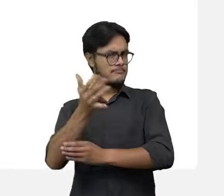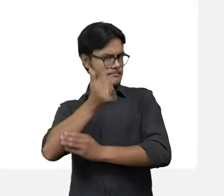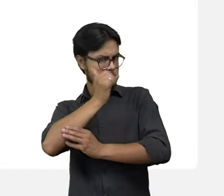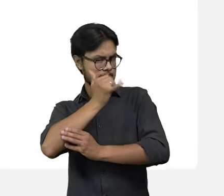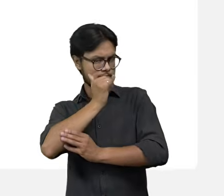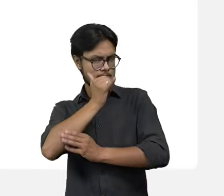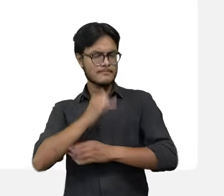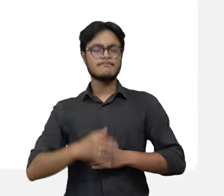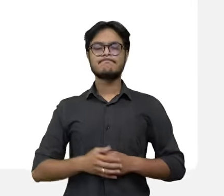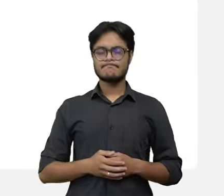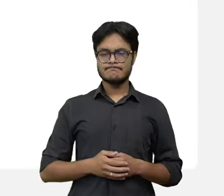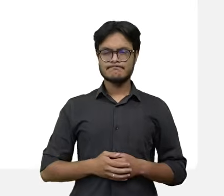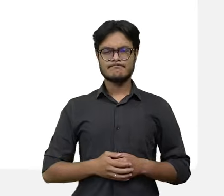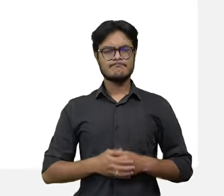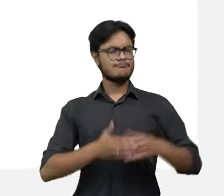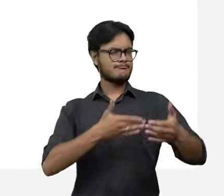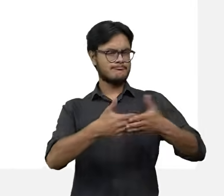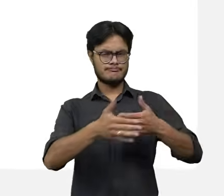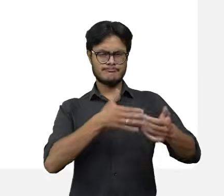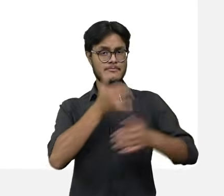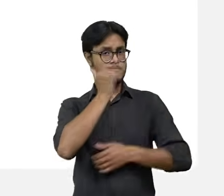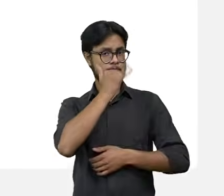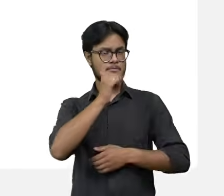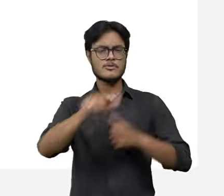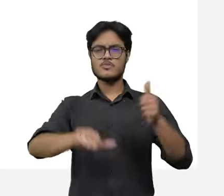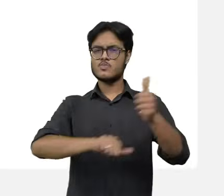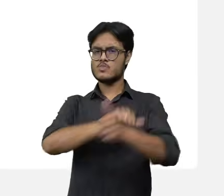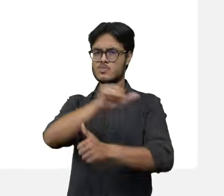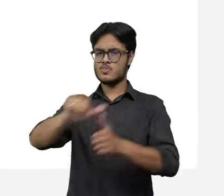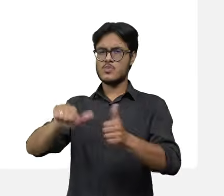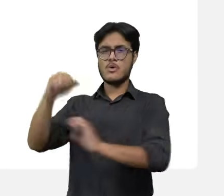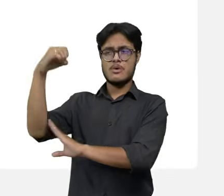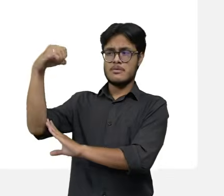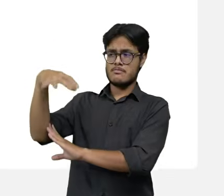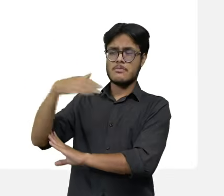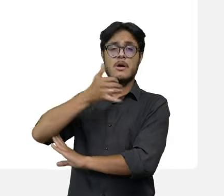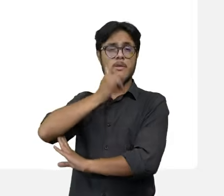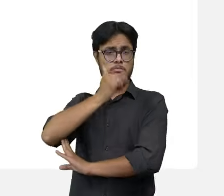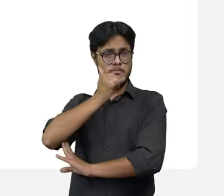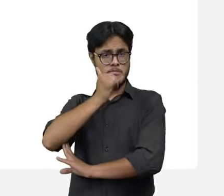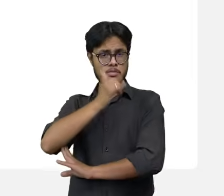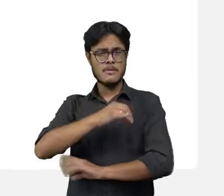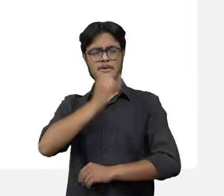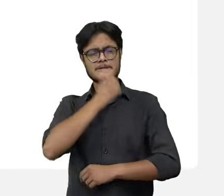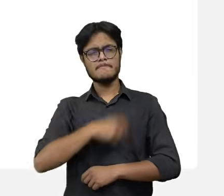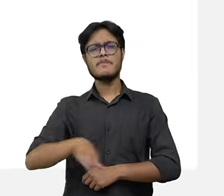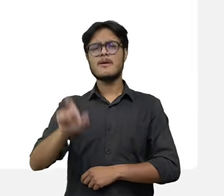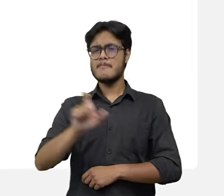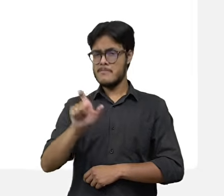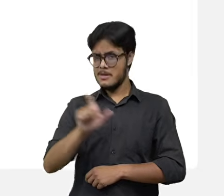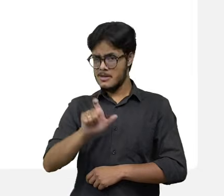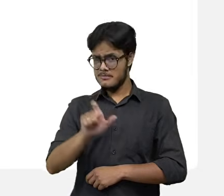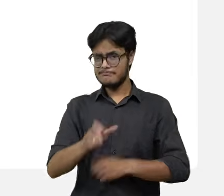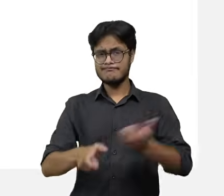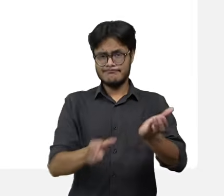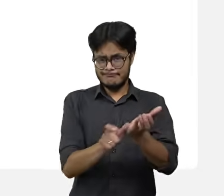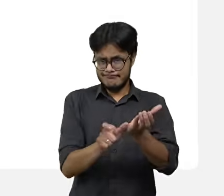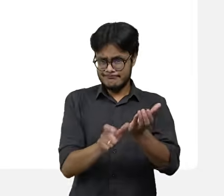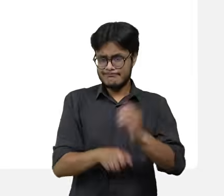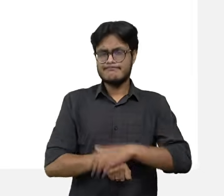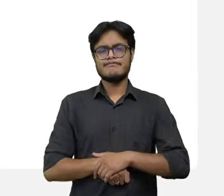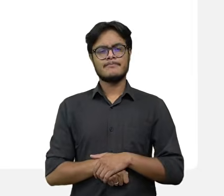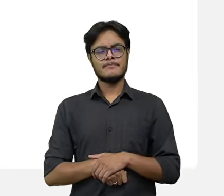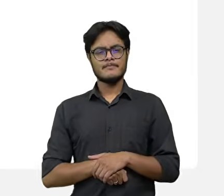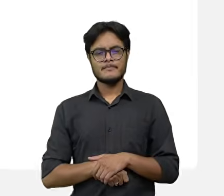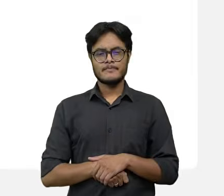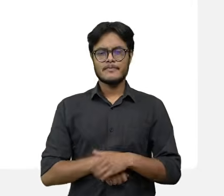transformar uma energia qualquer em uma energia elétrica. Um exemplo é uma pilha, bateria. Olha o gráfico da